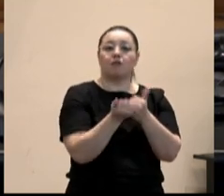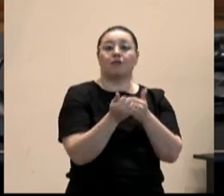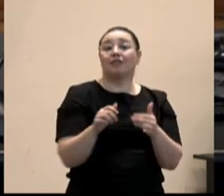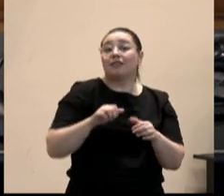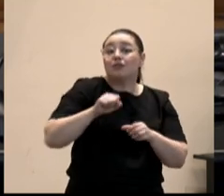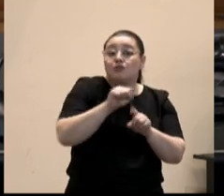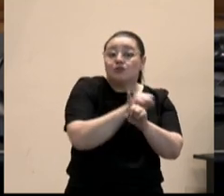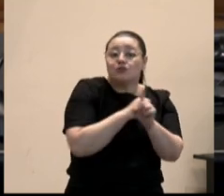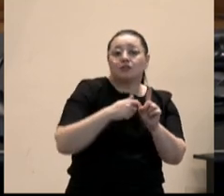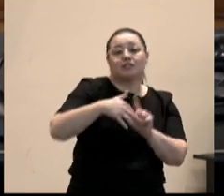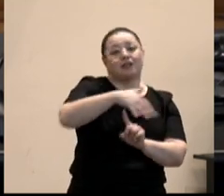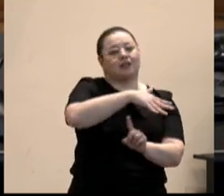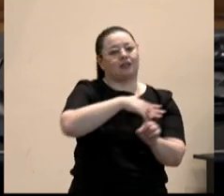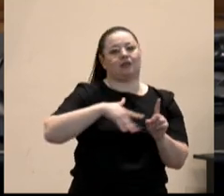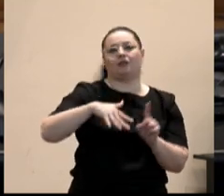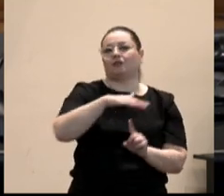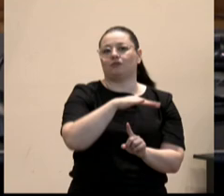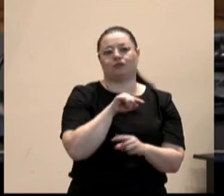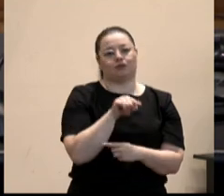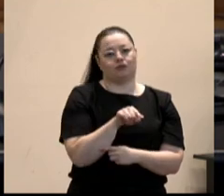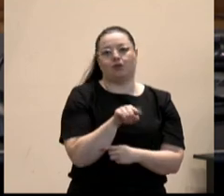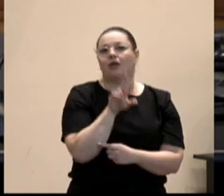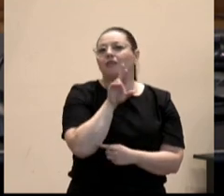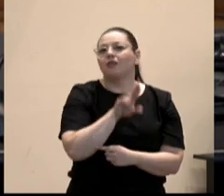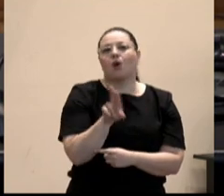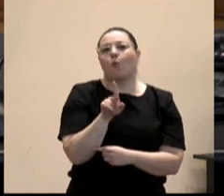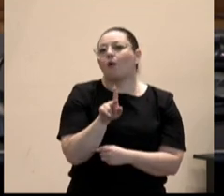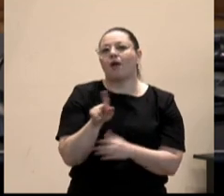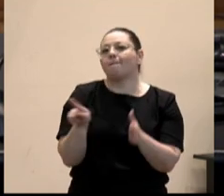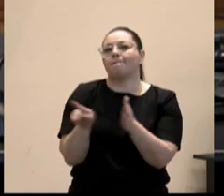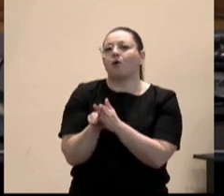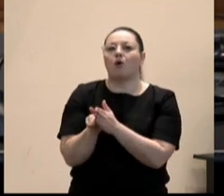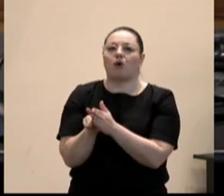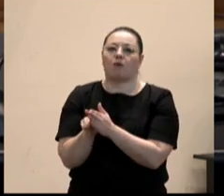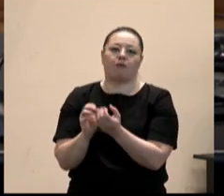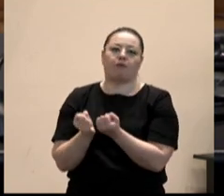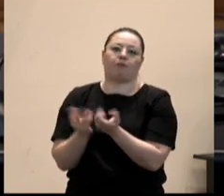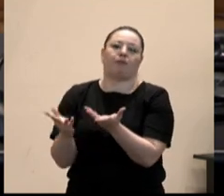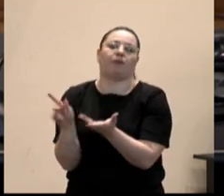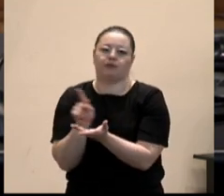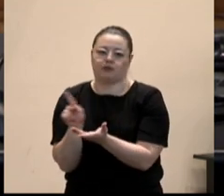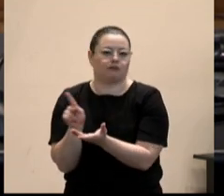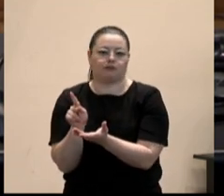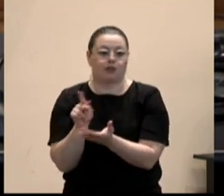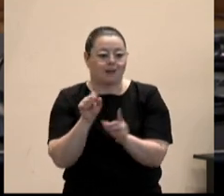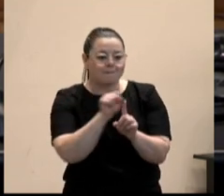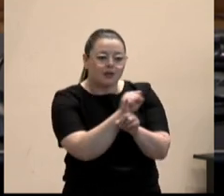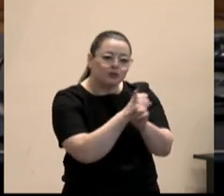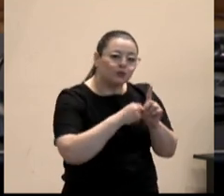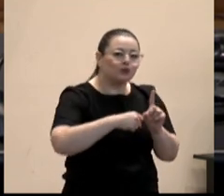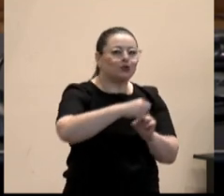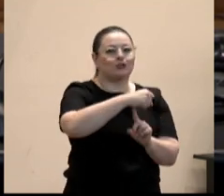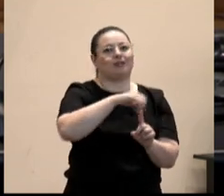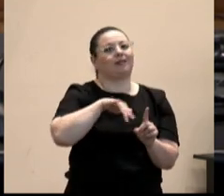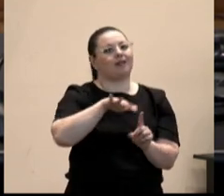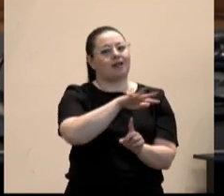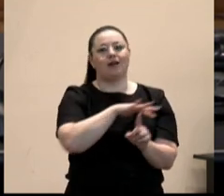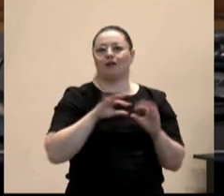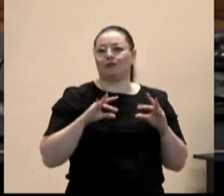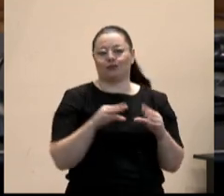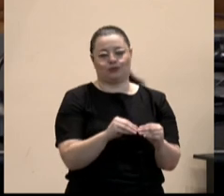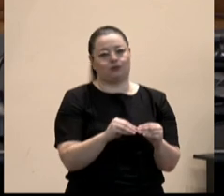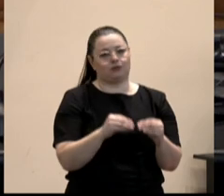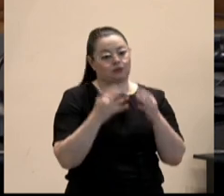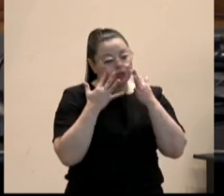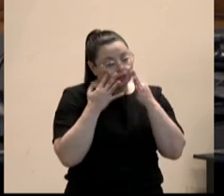Da sociedade. Então, não é para nós que nós fazemos escola. É para a sociedade. Quero chamar a atenção